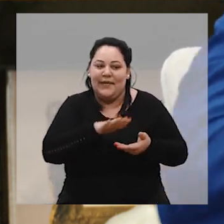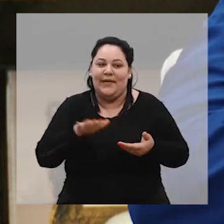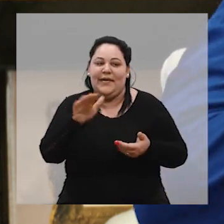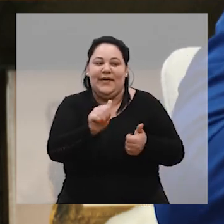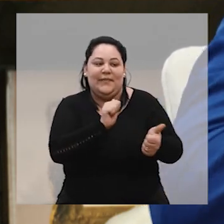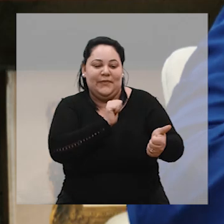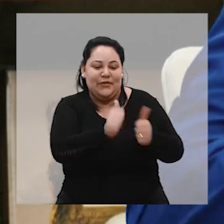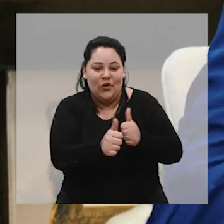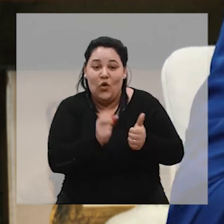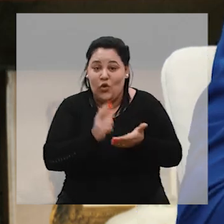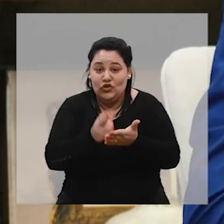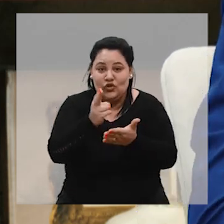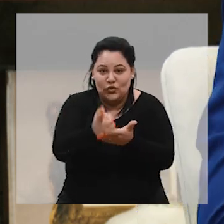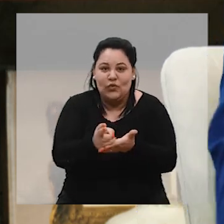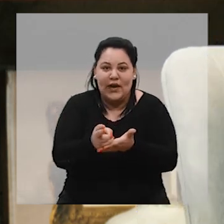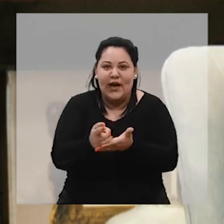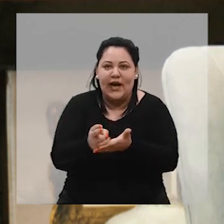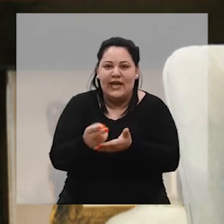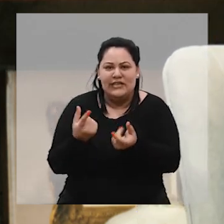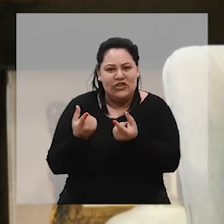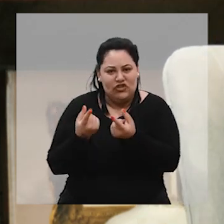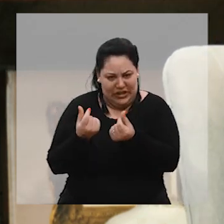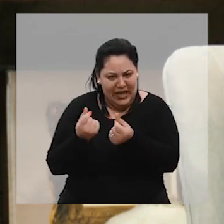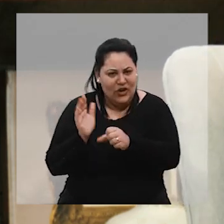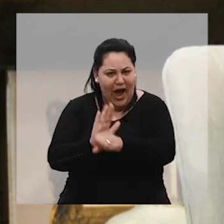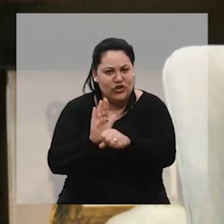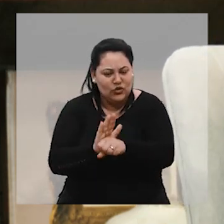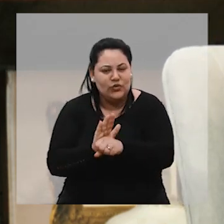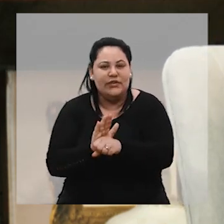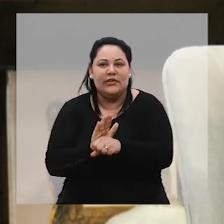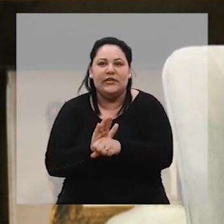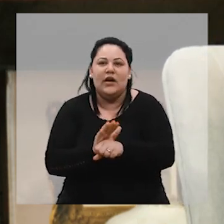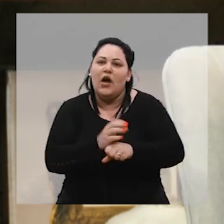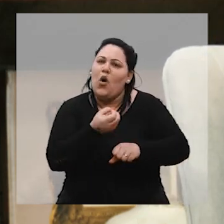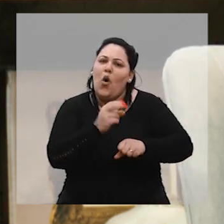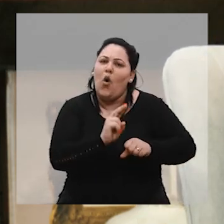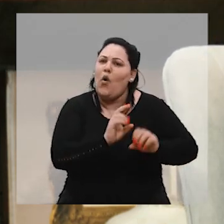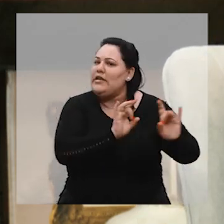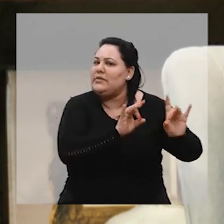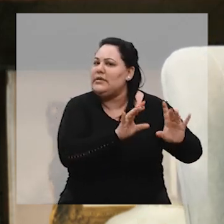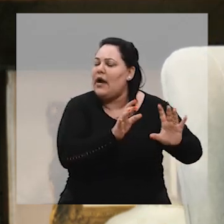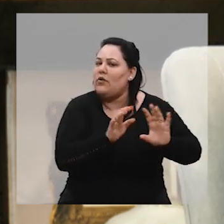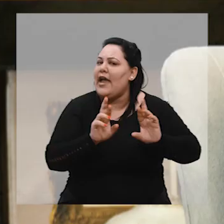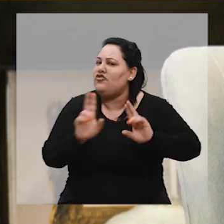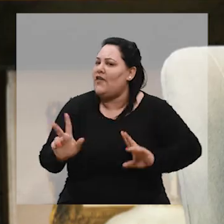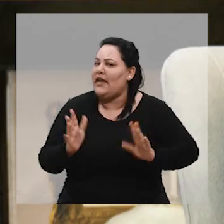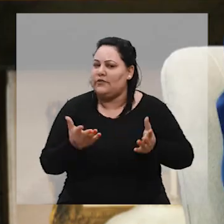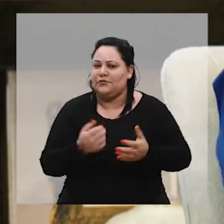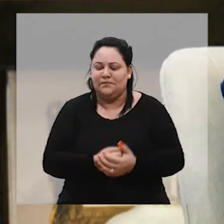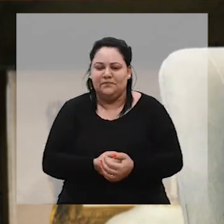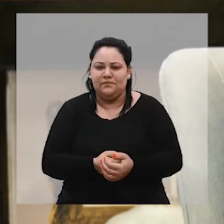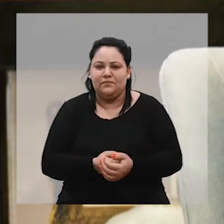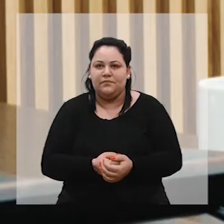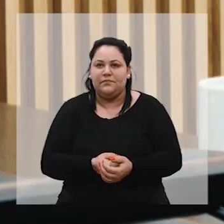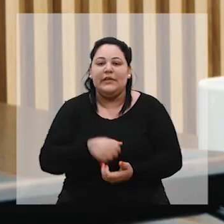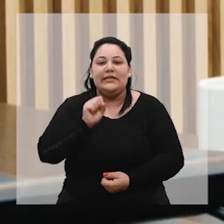Tu continua nessas três modalidades? O Bolsa Atleta é para uma modalidade específica? Isso, cara, eu